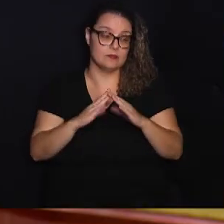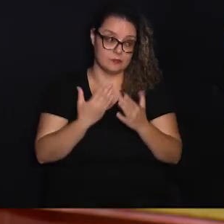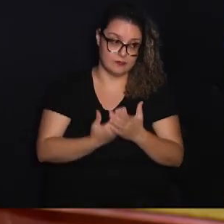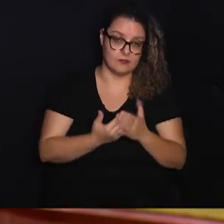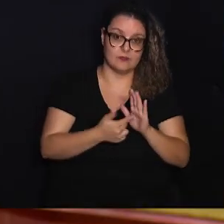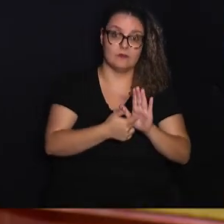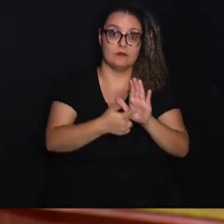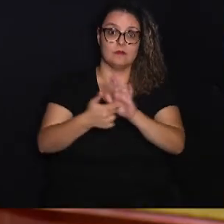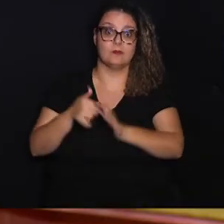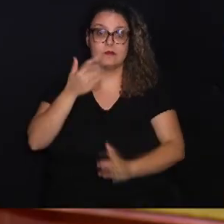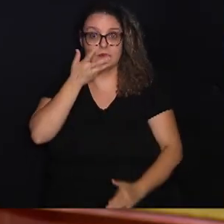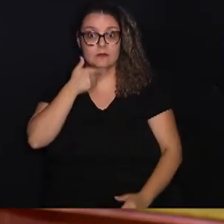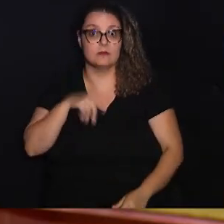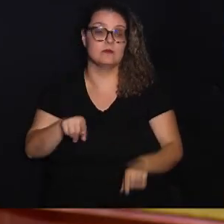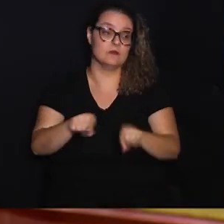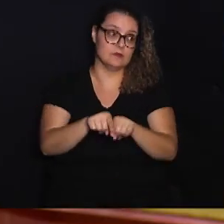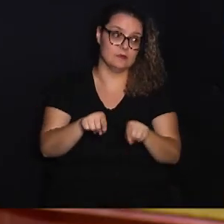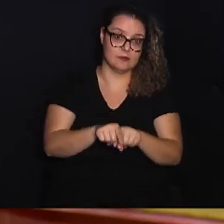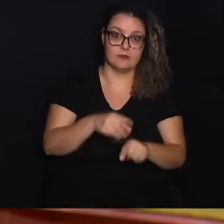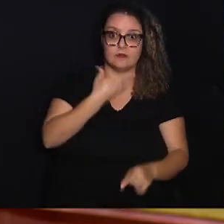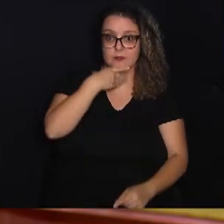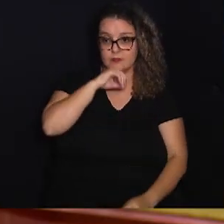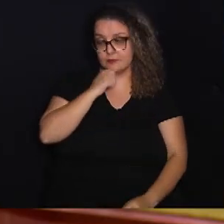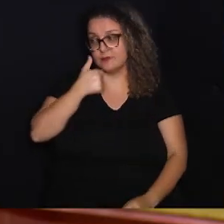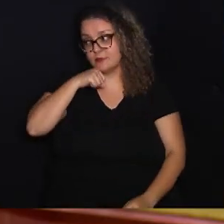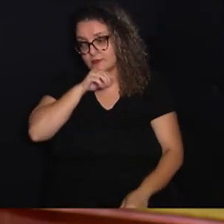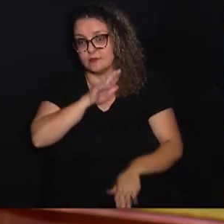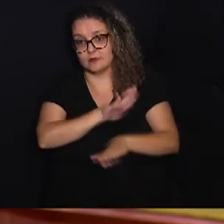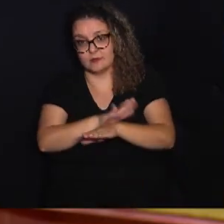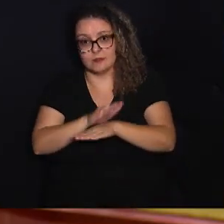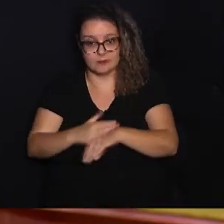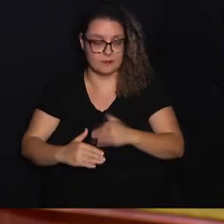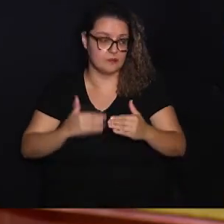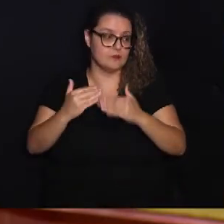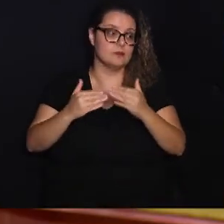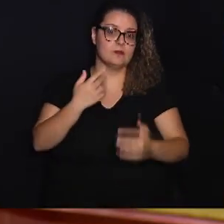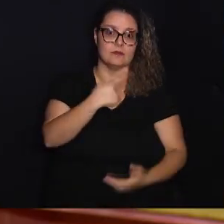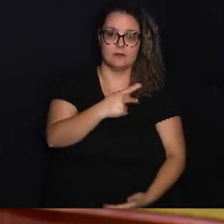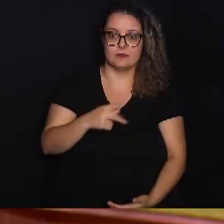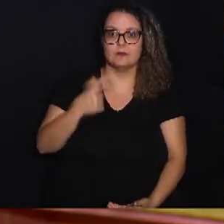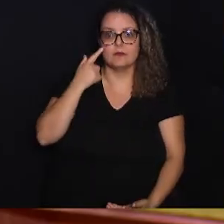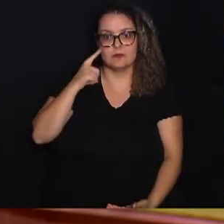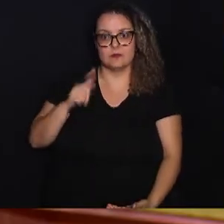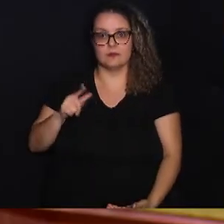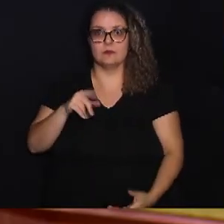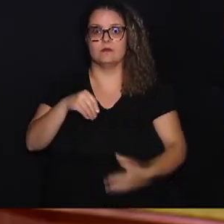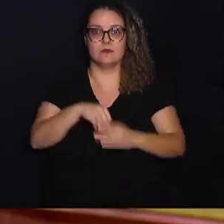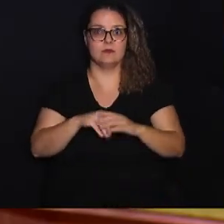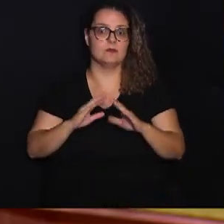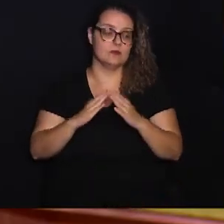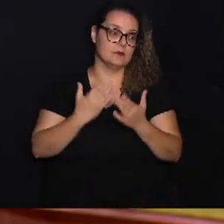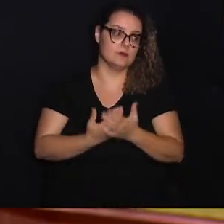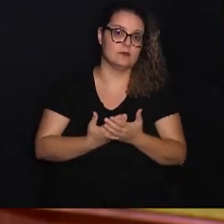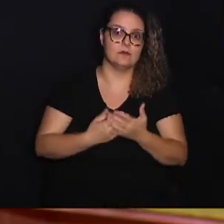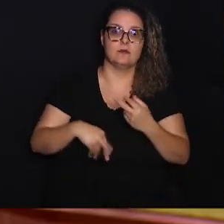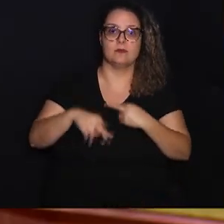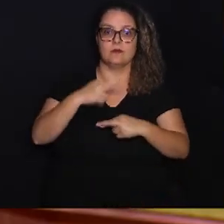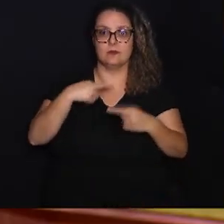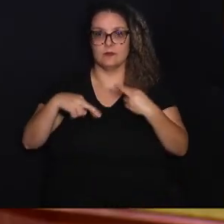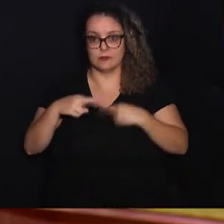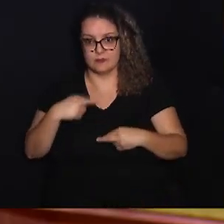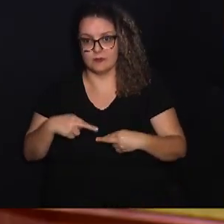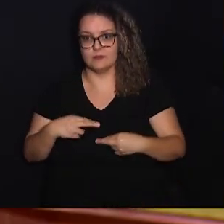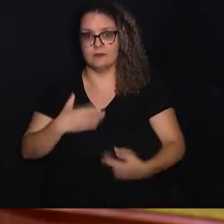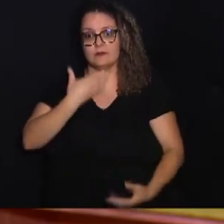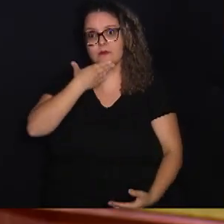as crianças, também os pais podem contribuir com o crescimento delas. Claro que em casa tem toda a questão dos